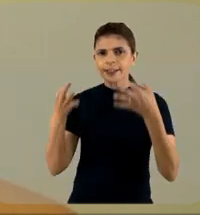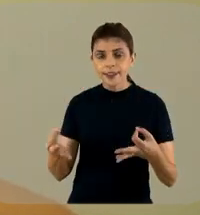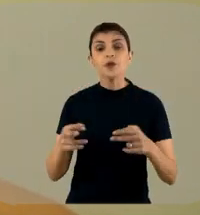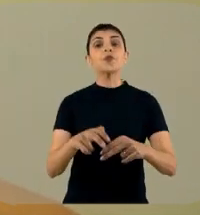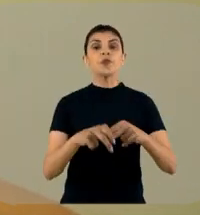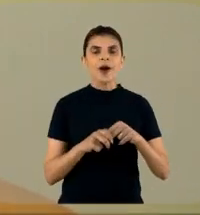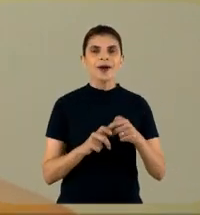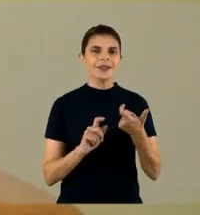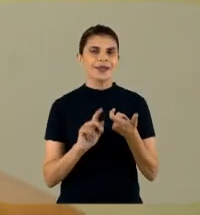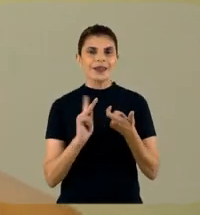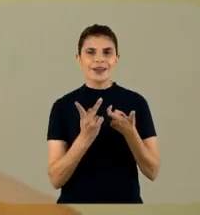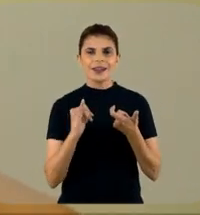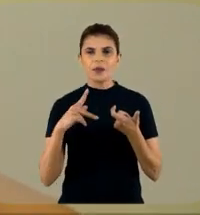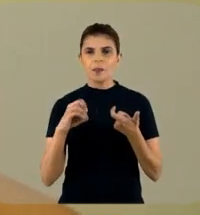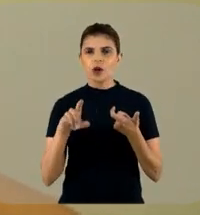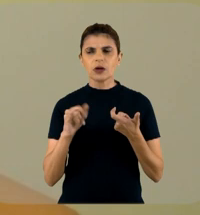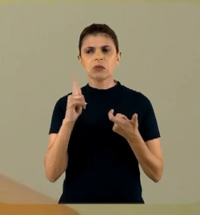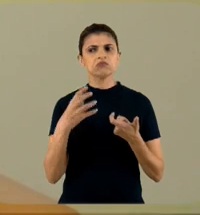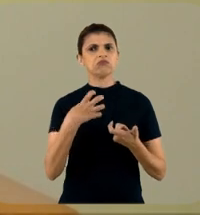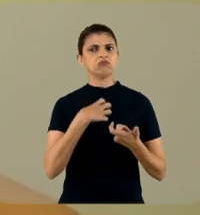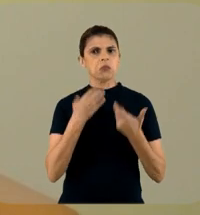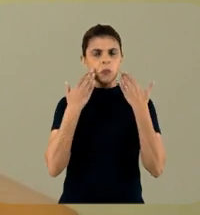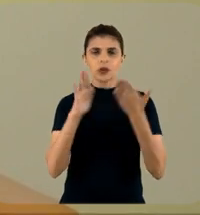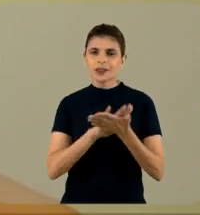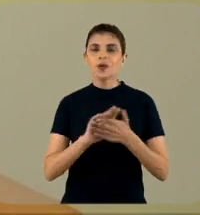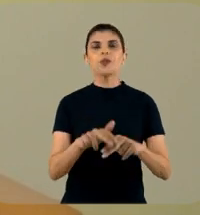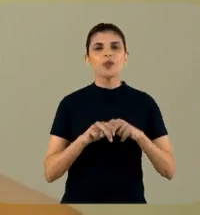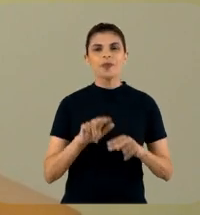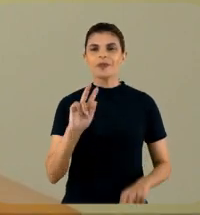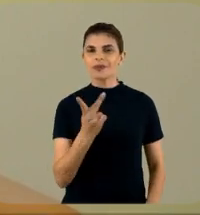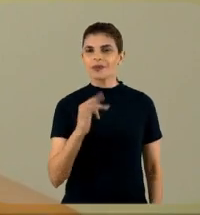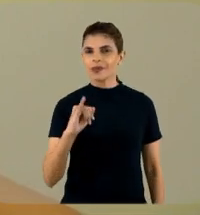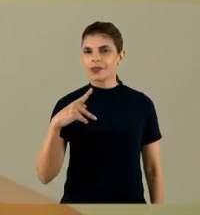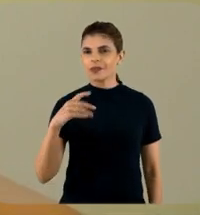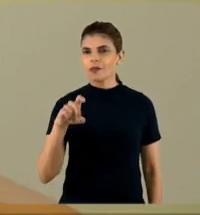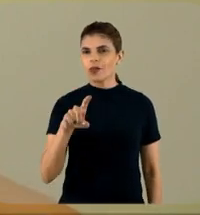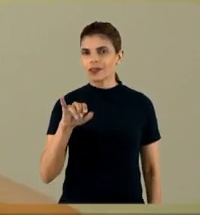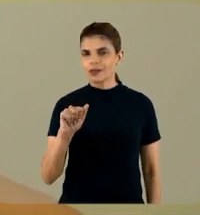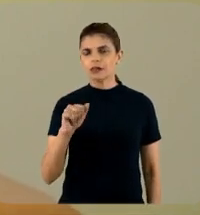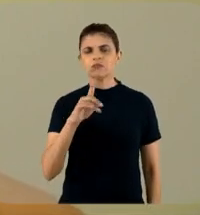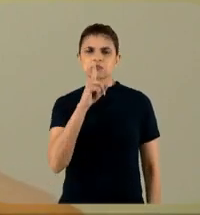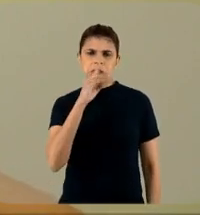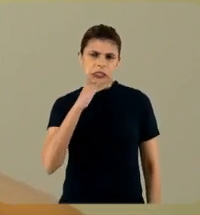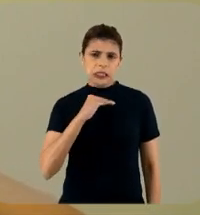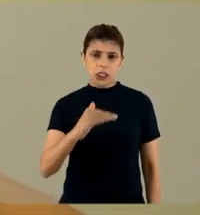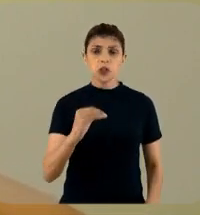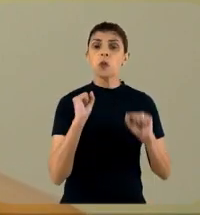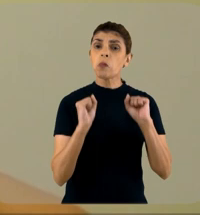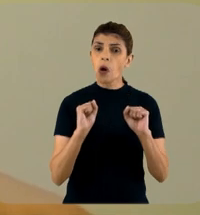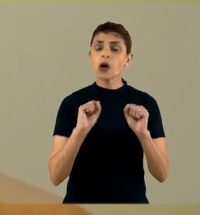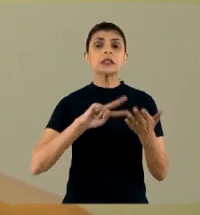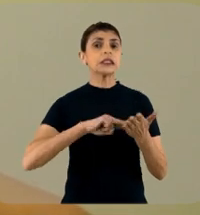significativo de hipóxia mas sem sinais ou sintomas aparentes então por isso ela é chamada de hipóxia silenciosa então de modo geral a